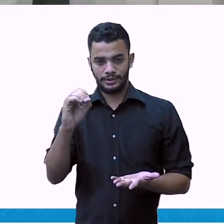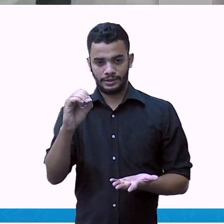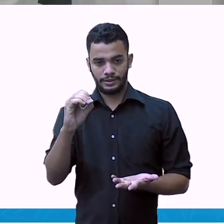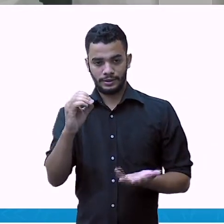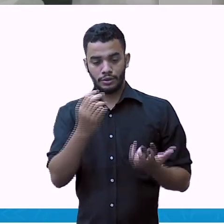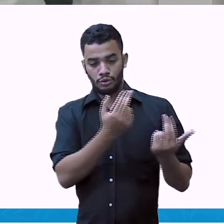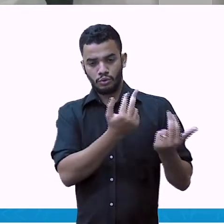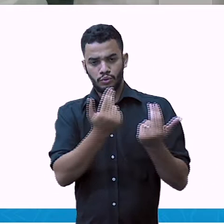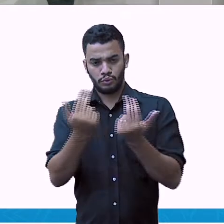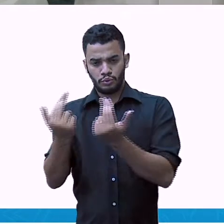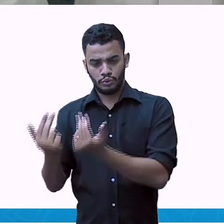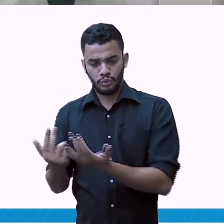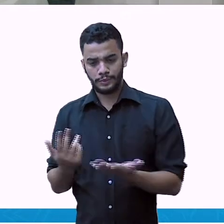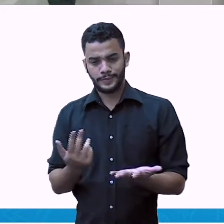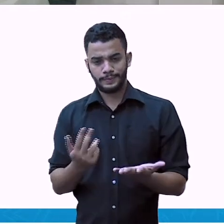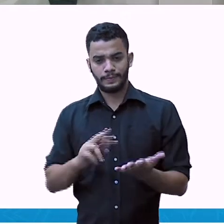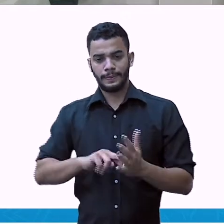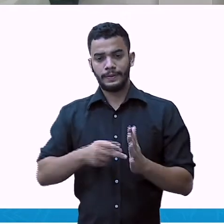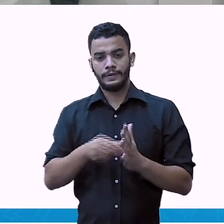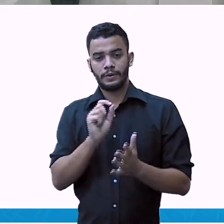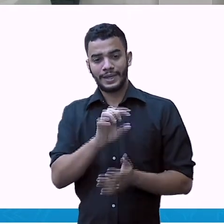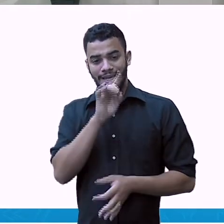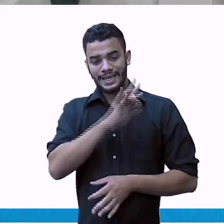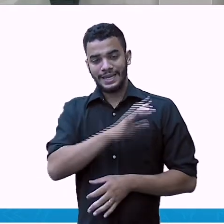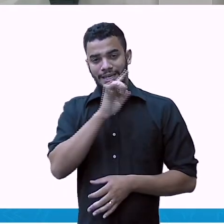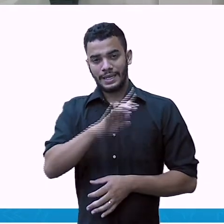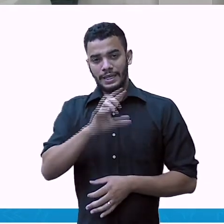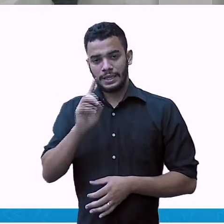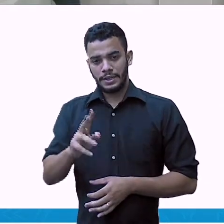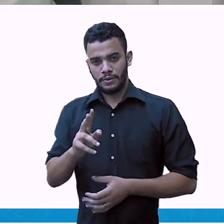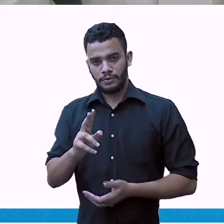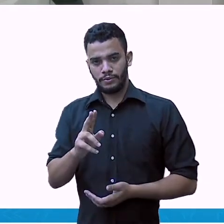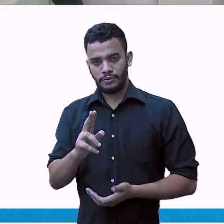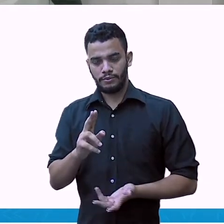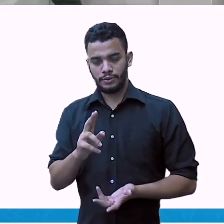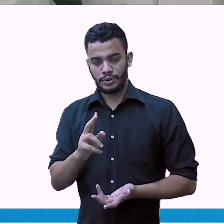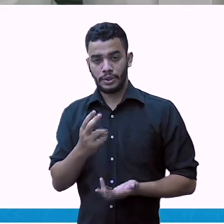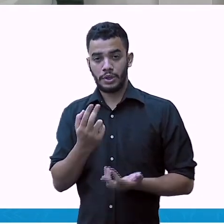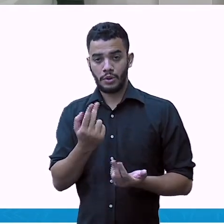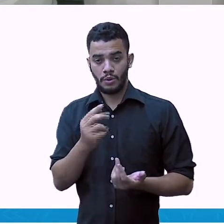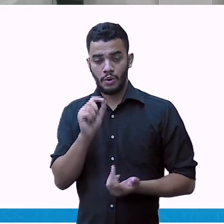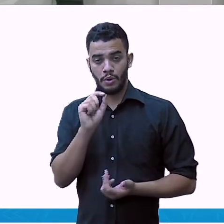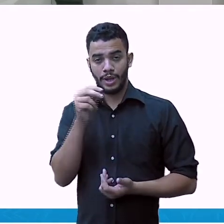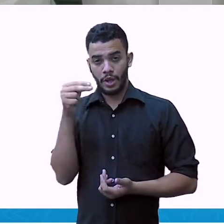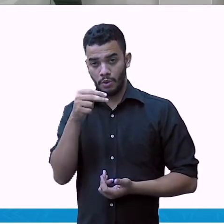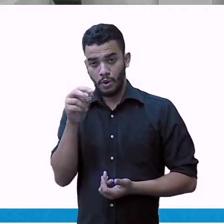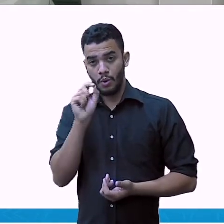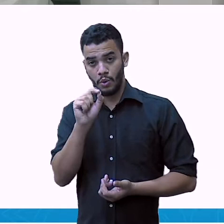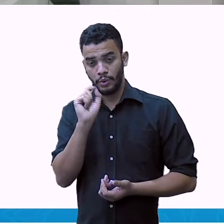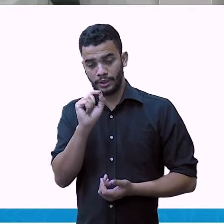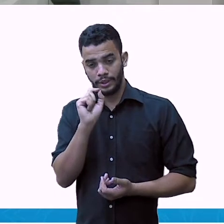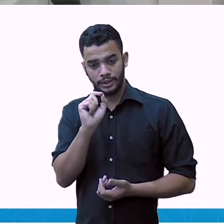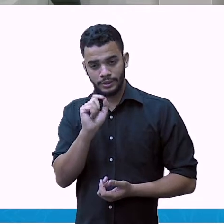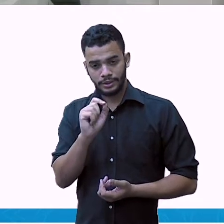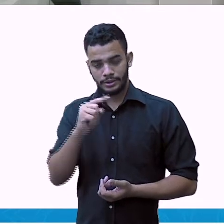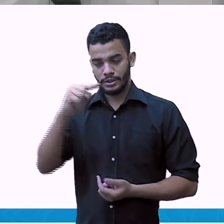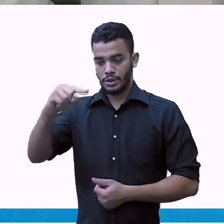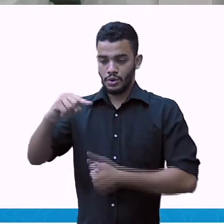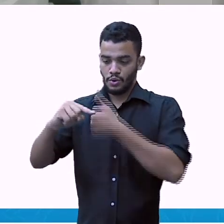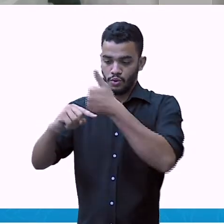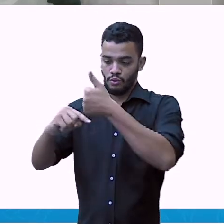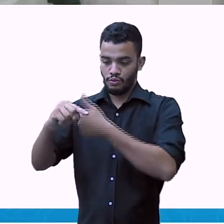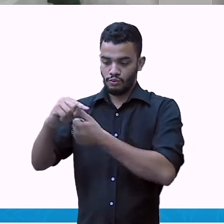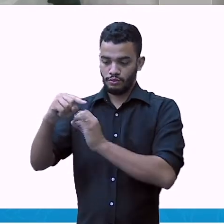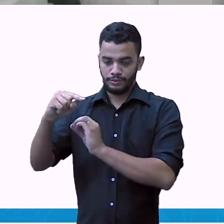Então, agora eu tenho aqui o meu todo, e o meu todo foi dividido em 100